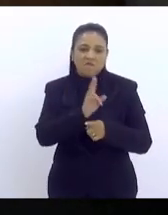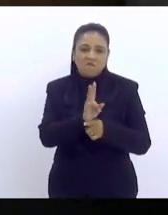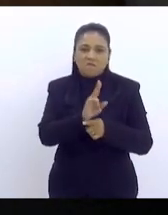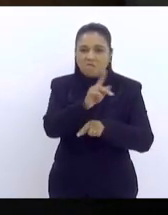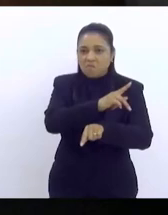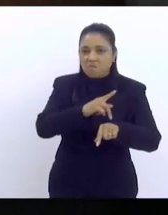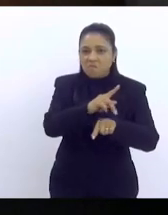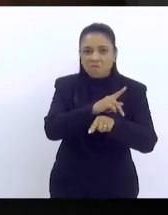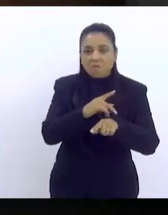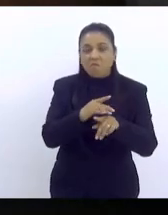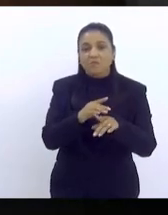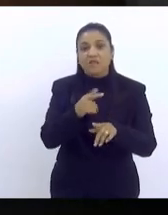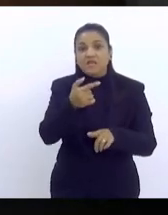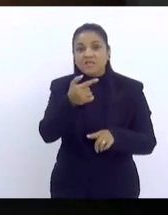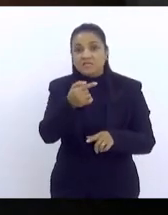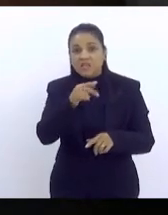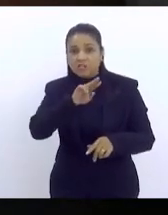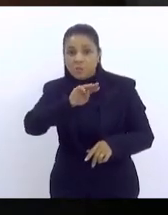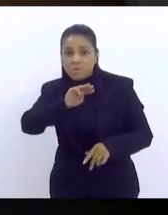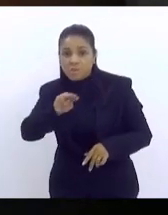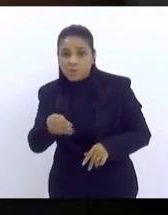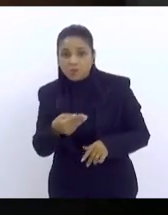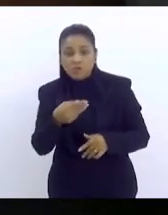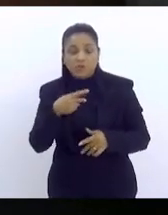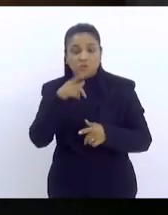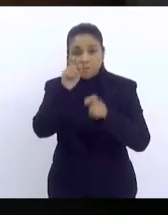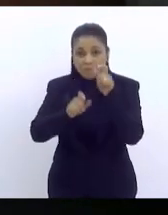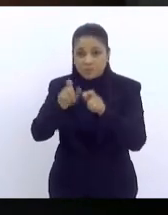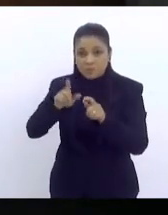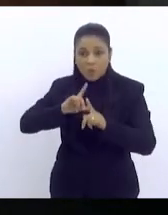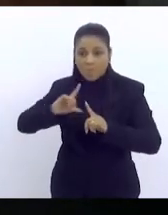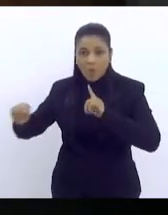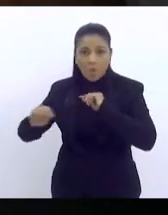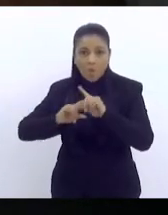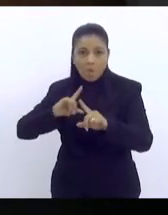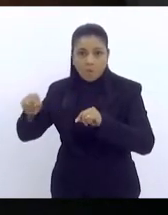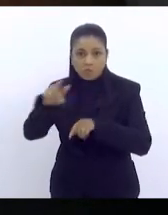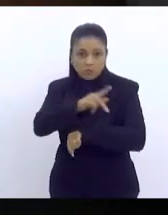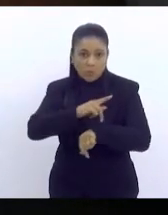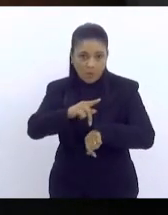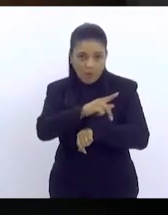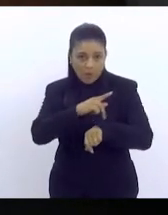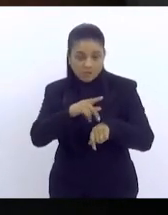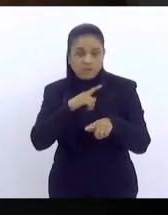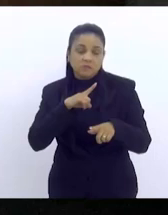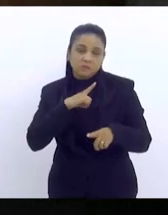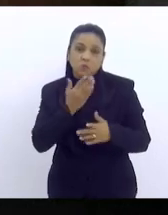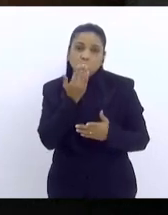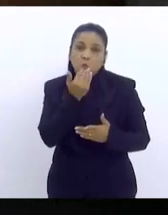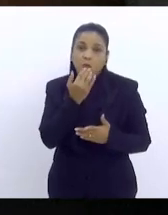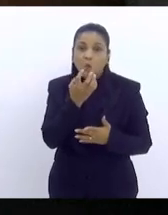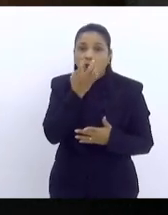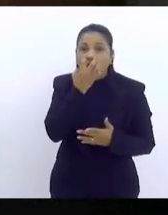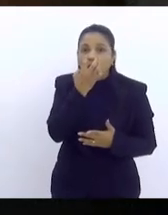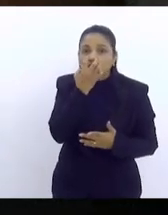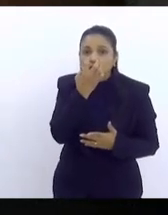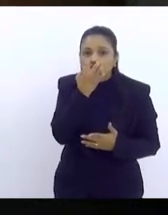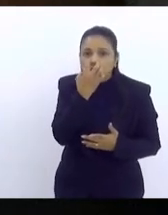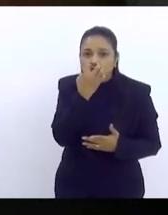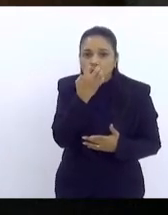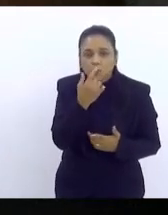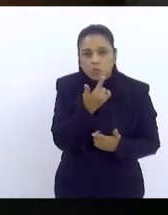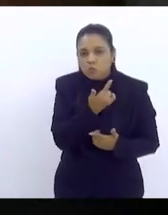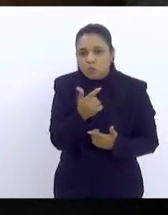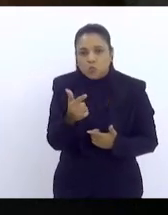de 7 milhões não tivesse saído a pé e gente comendo Até cachorro por não ter opção Então esse é o